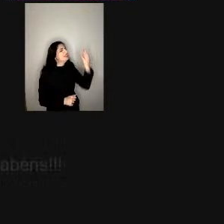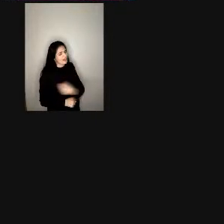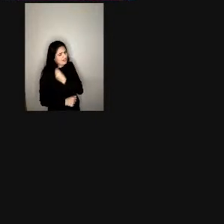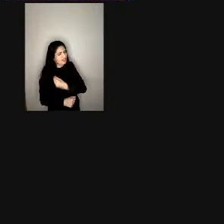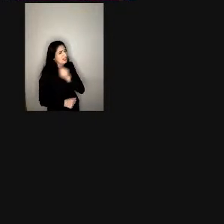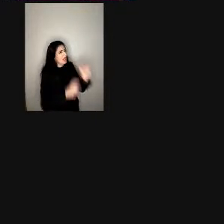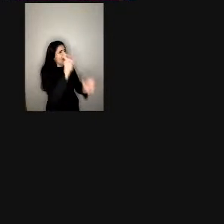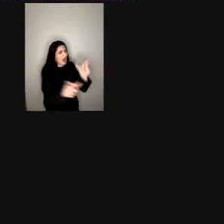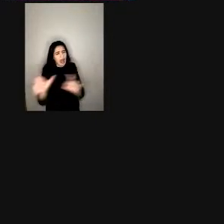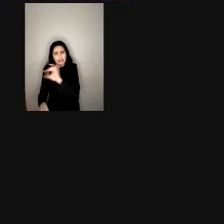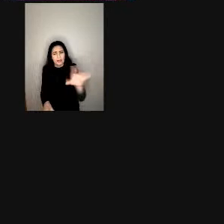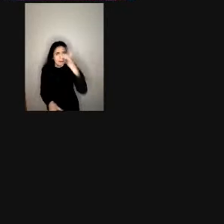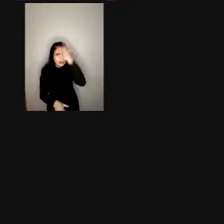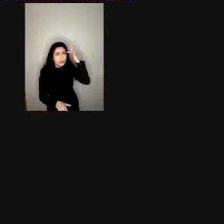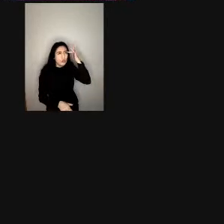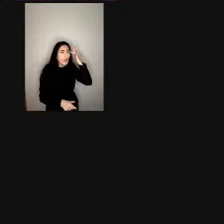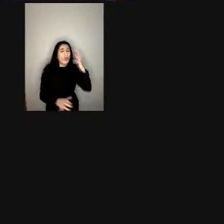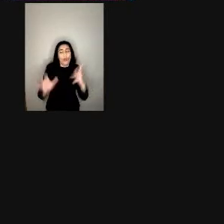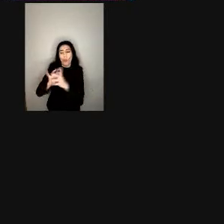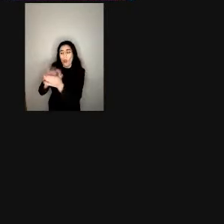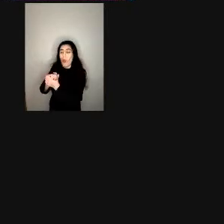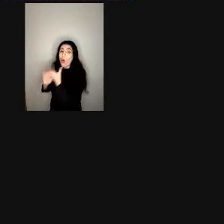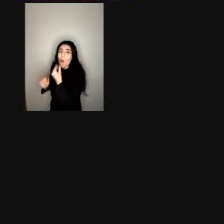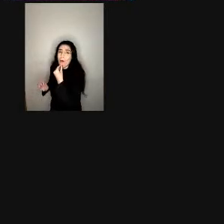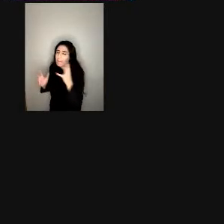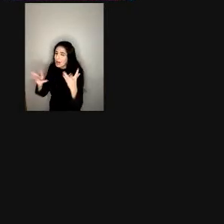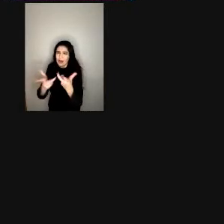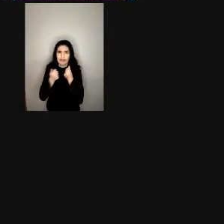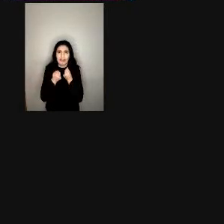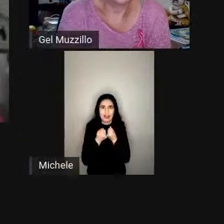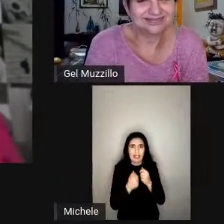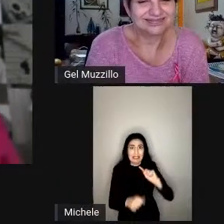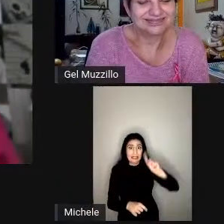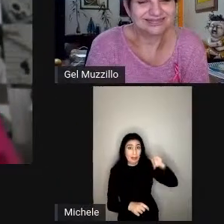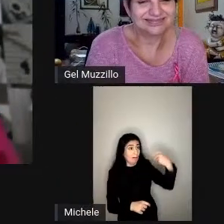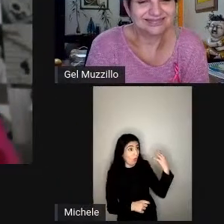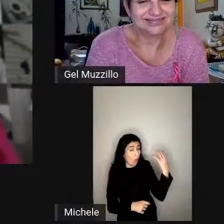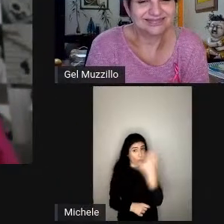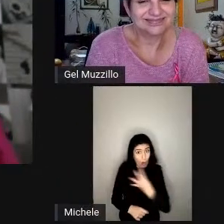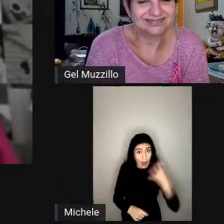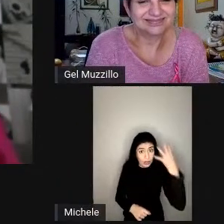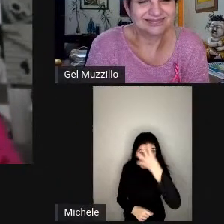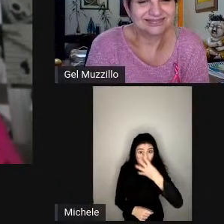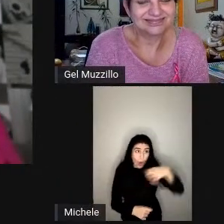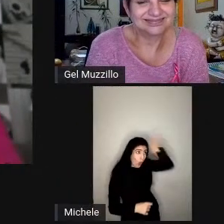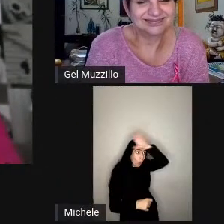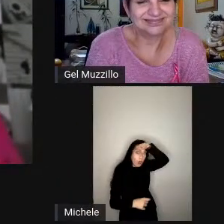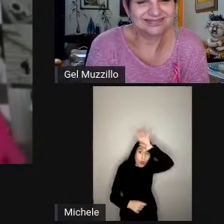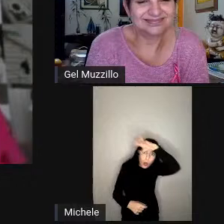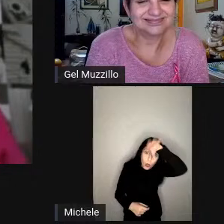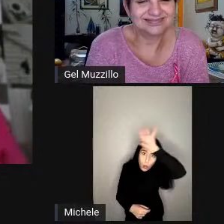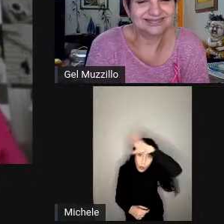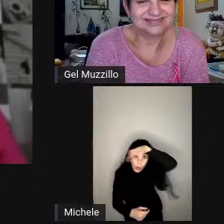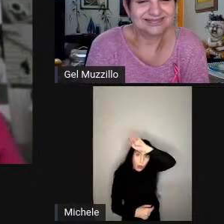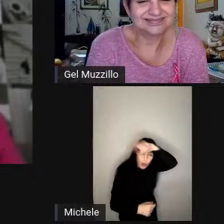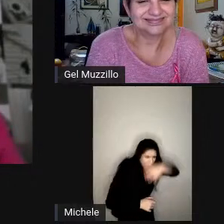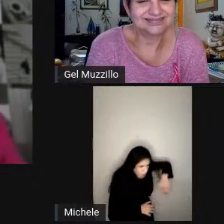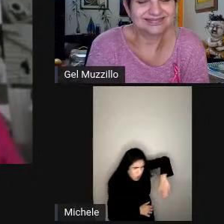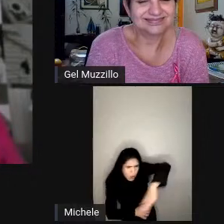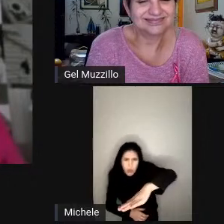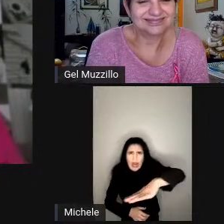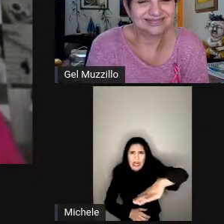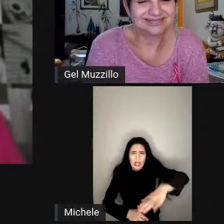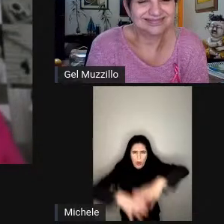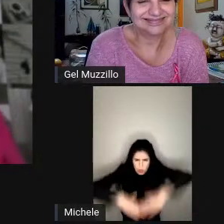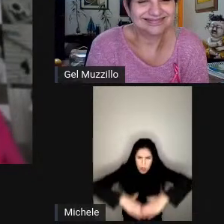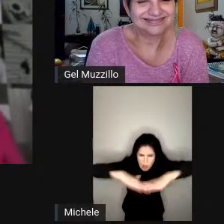marido incrível, que depois de 4 horas que a ambulância não vinha me fazer voltar à vida, eu vou ser